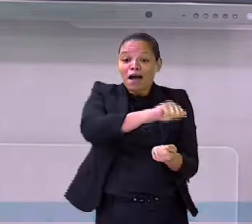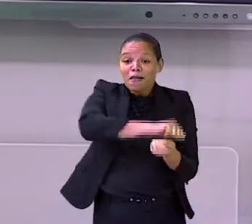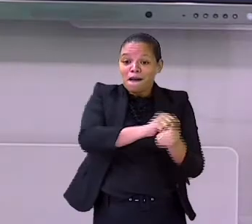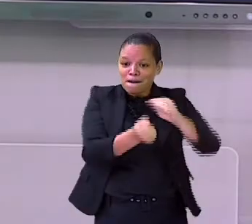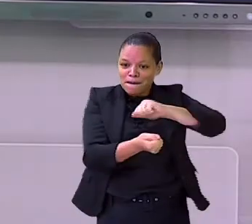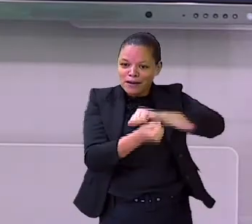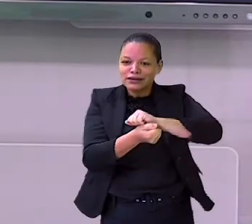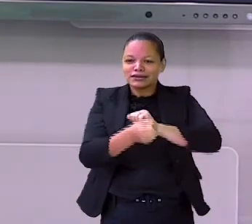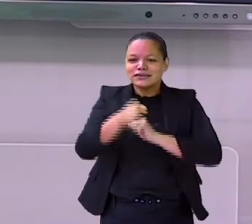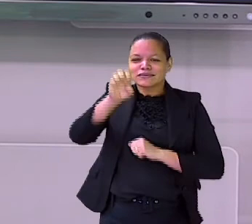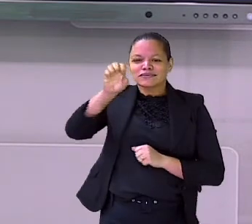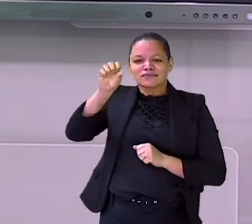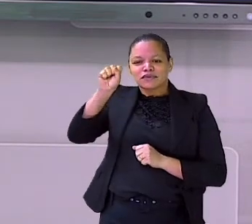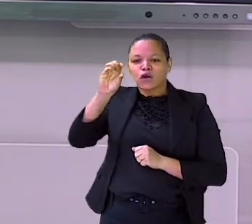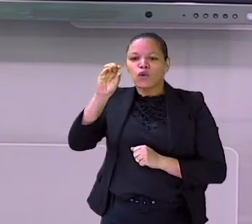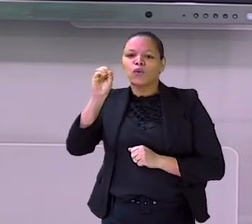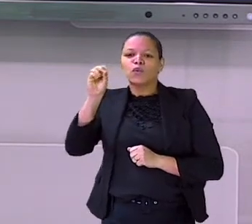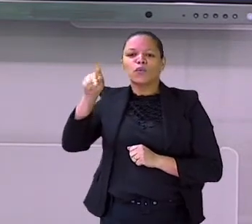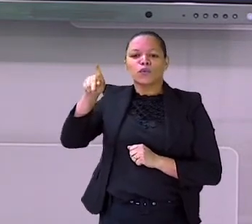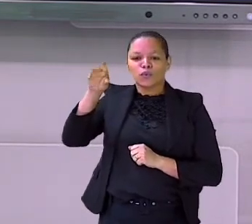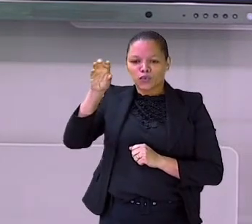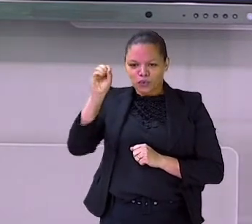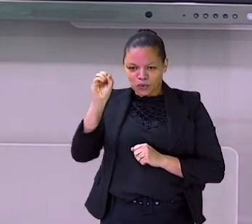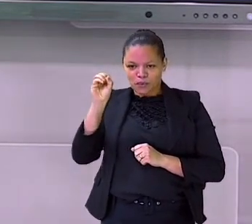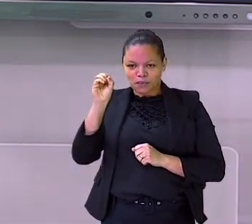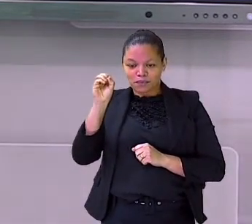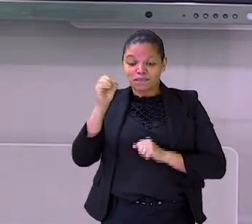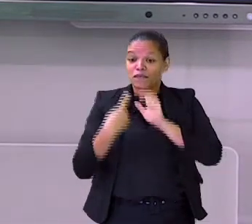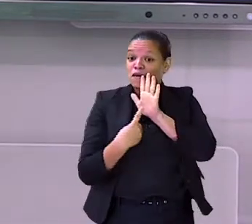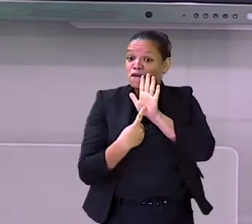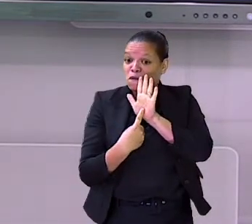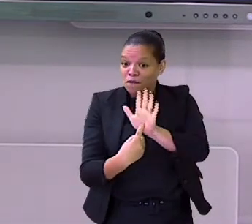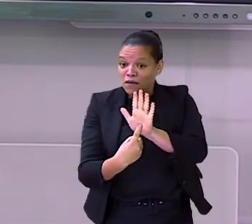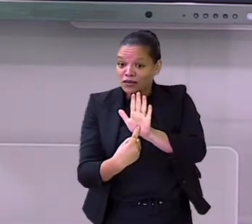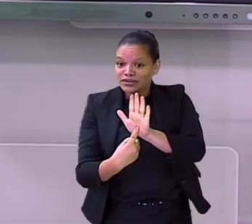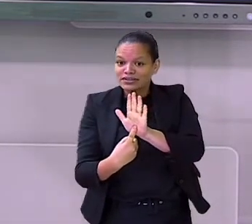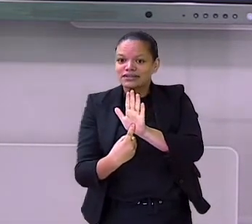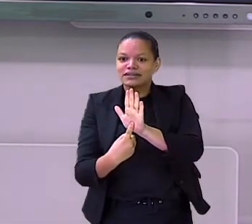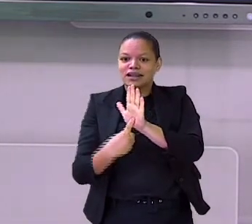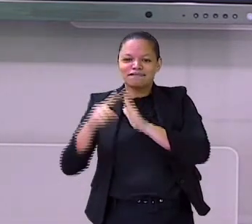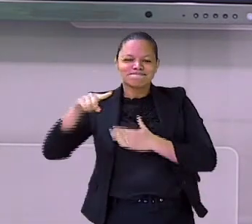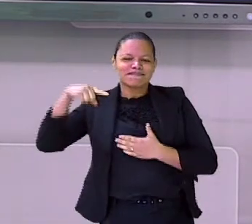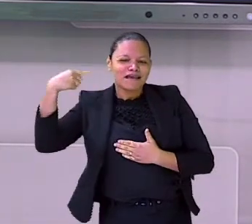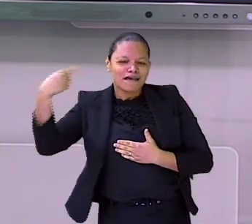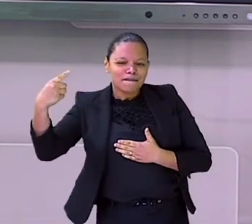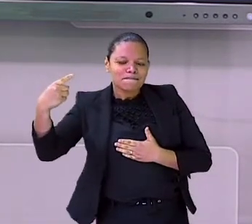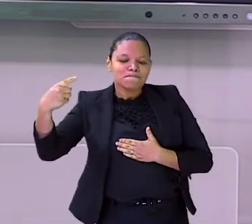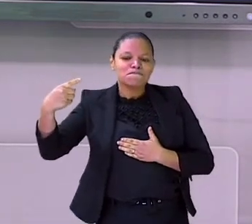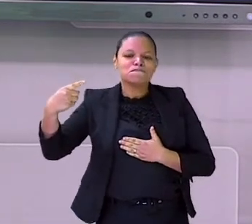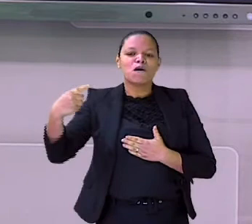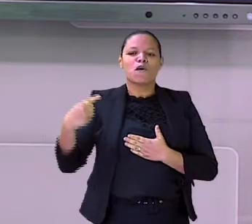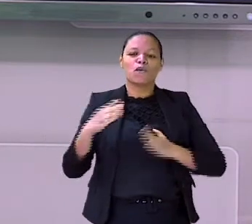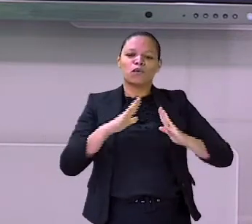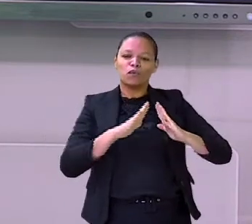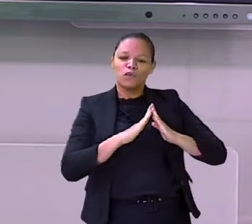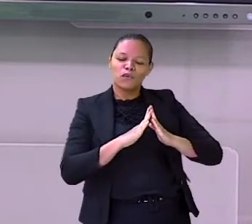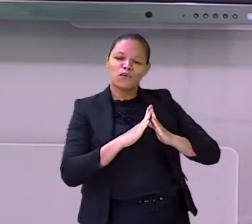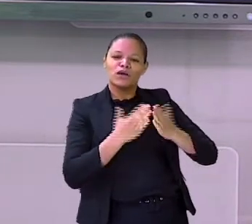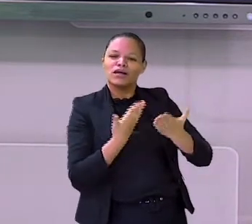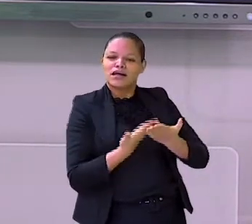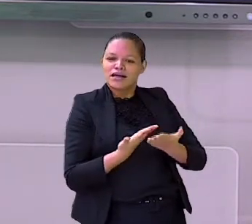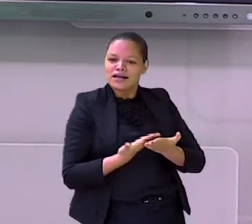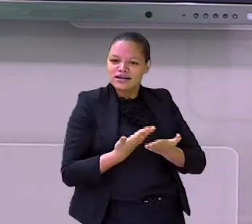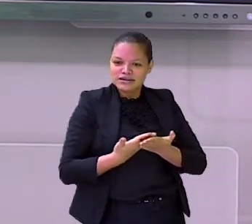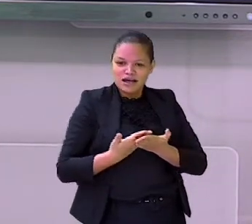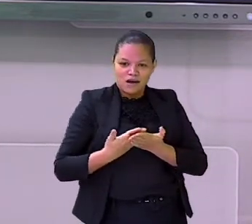vamos falar nas próximas aulas aí, vamos aprofundar um pouquinho mais sobre esse autor. Então, essa fábula